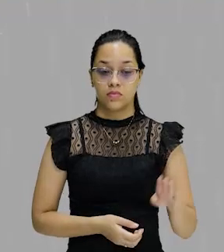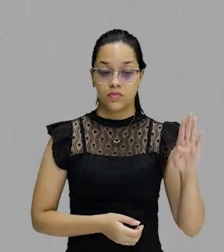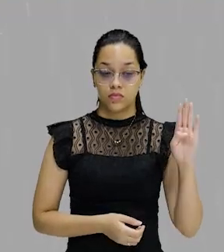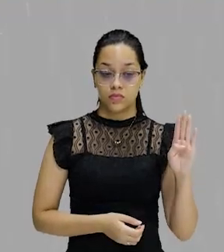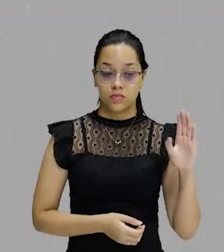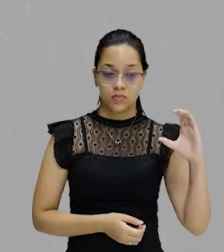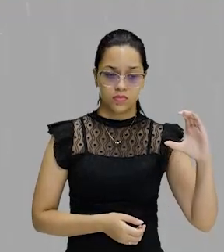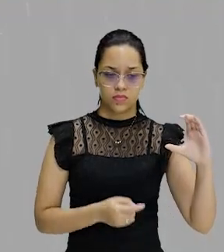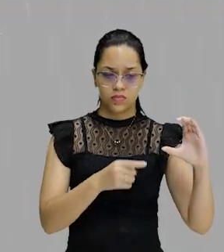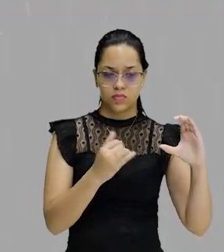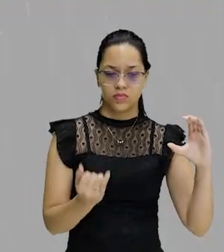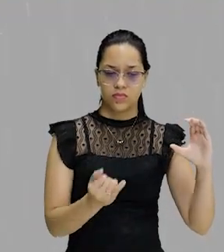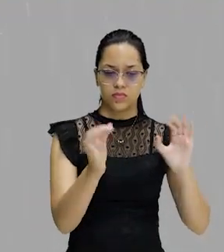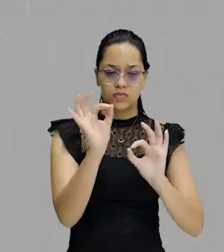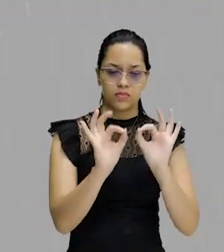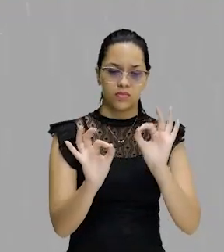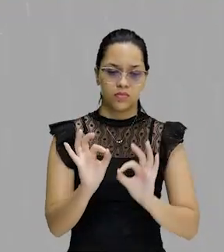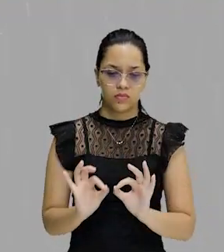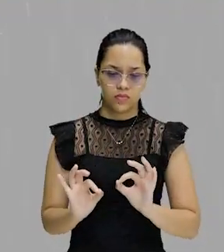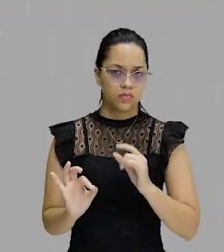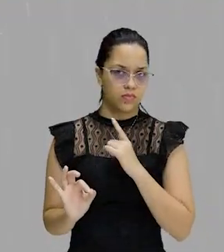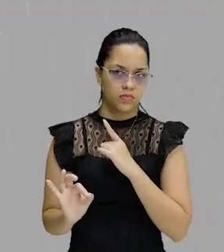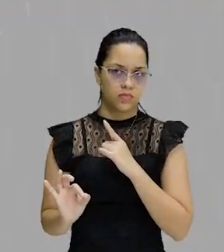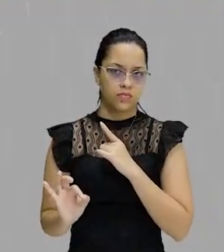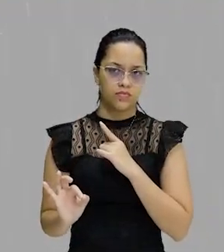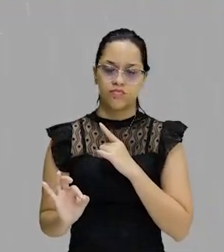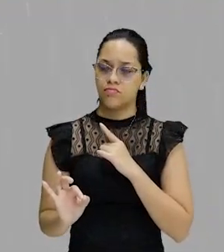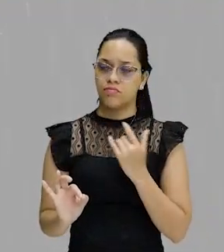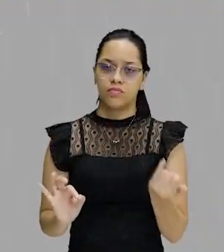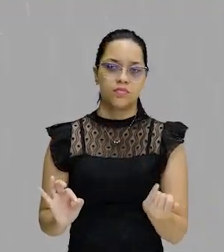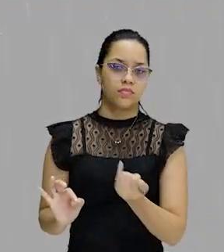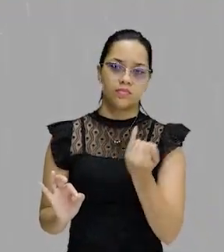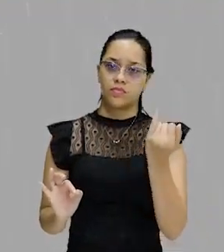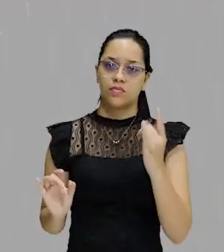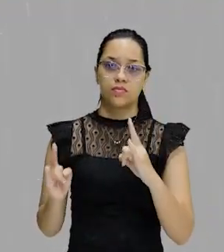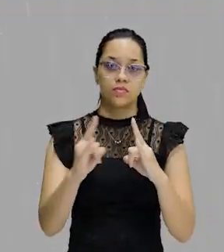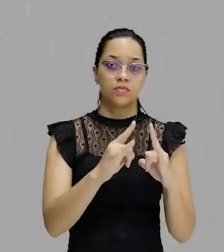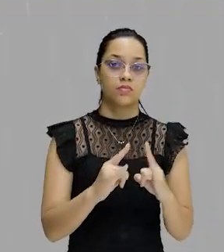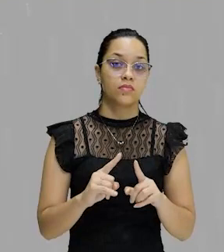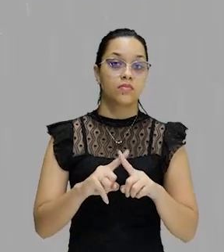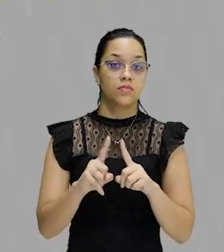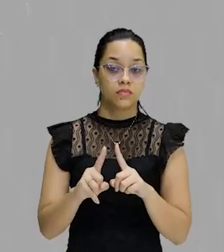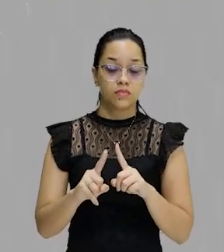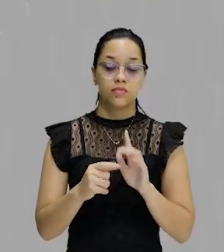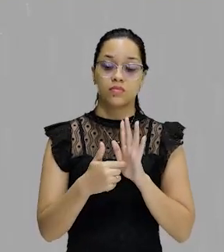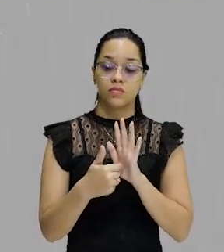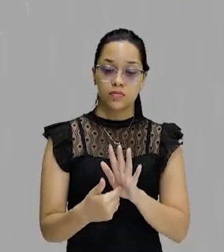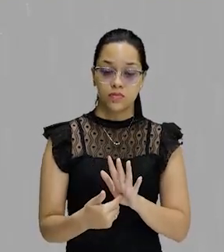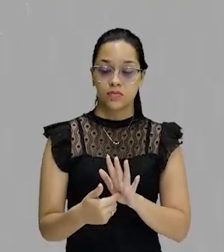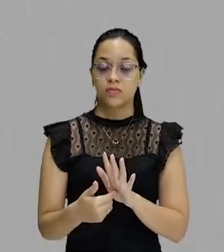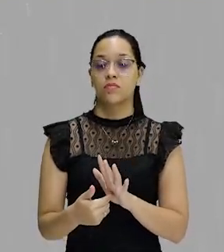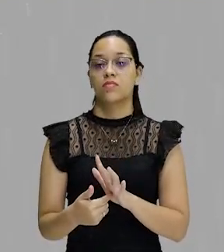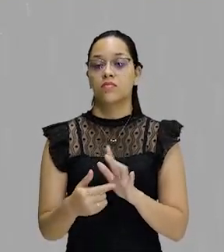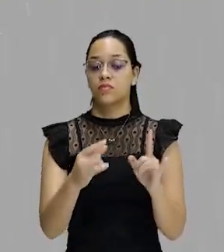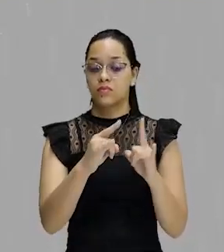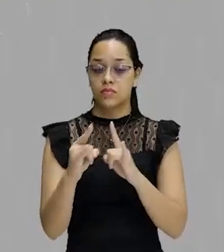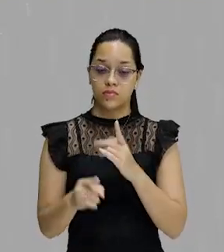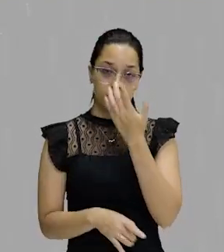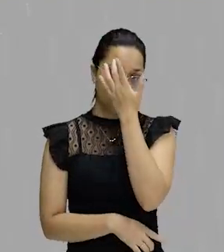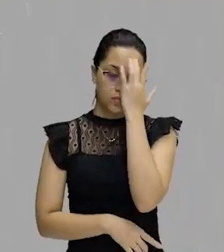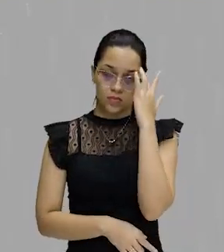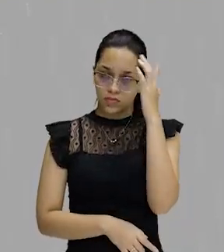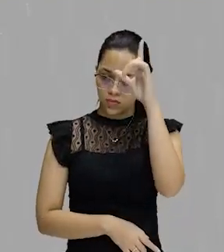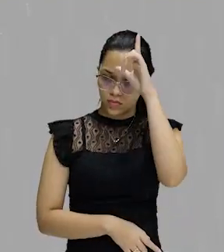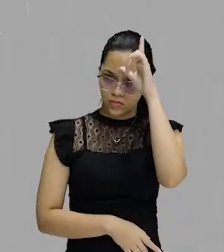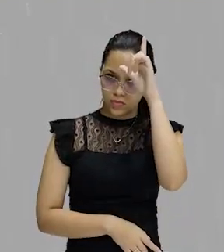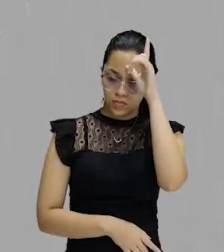das corporações, ele não mostra a importância das corporações, ele mostra a presença das corporações, os mestres das